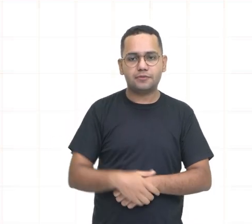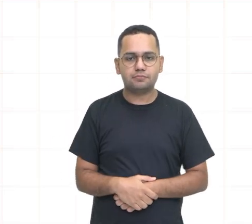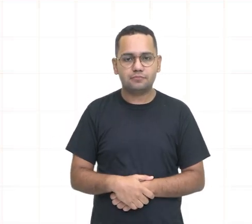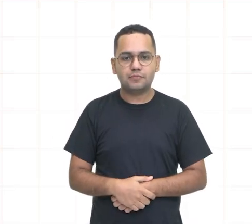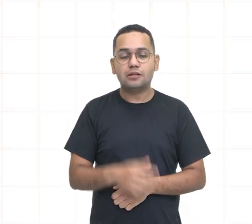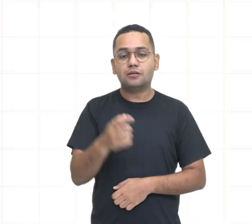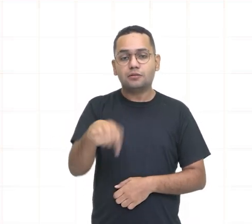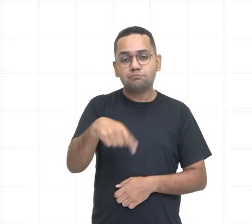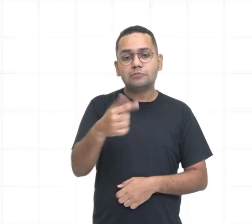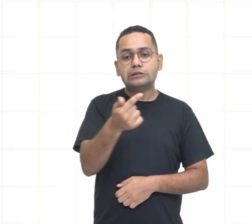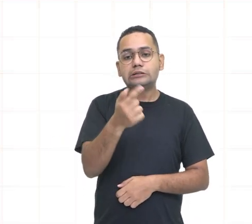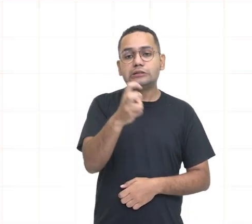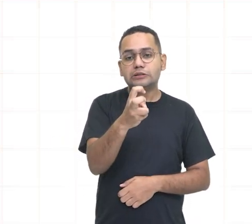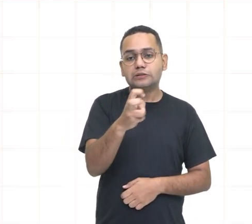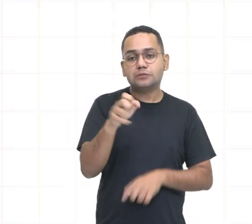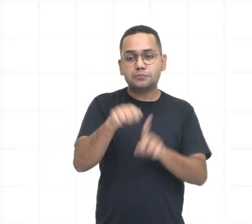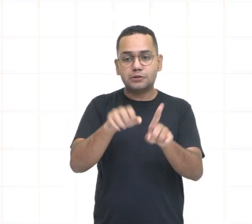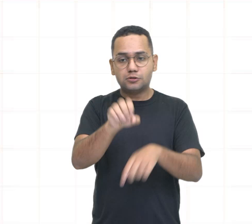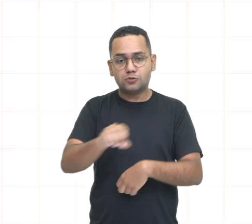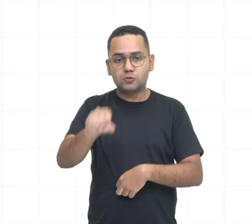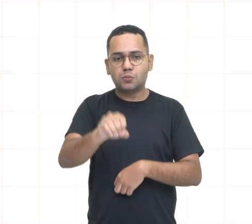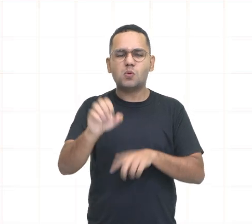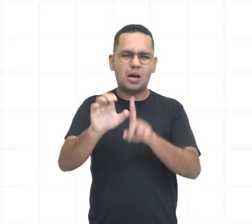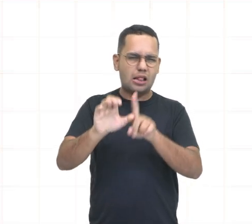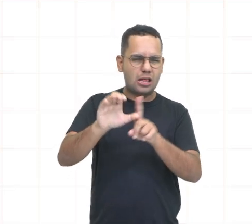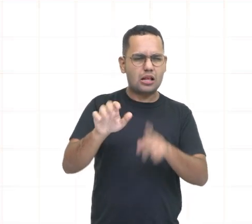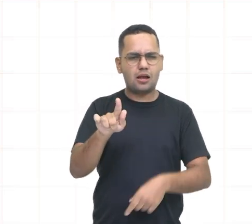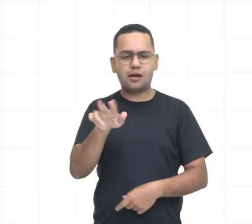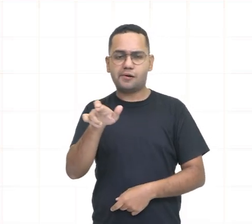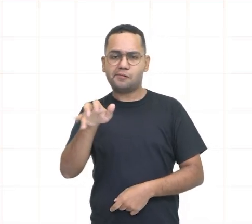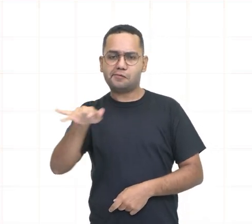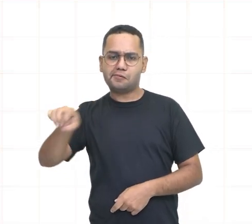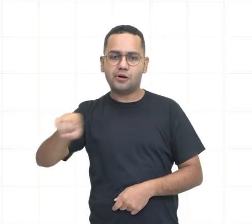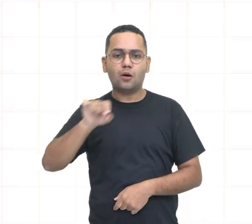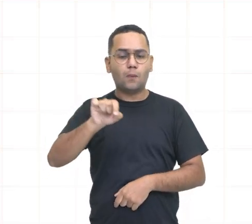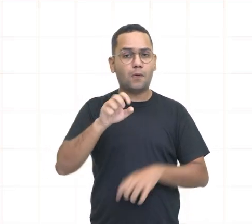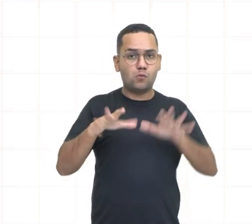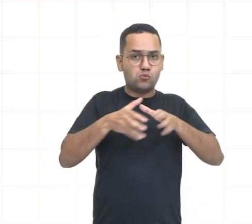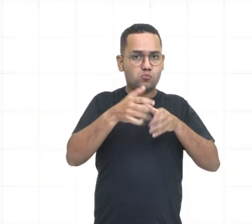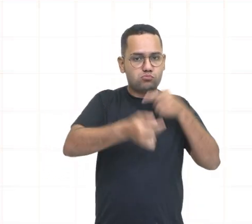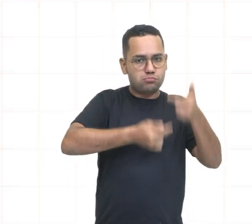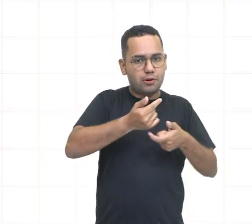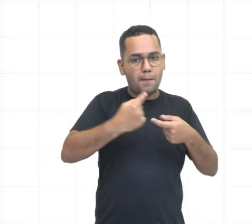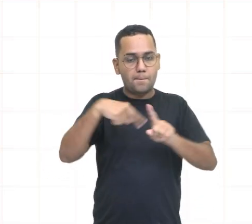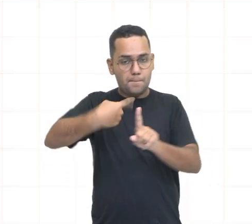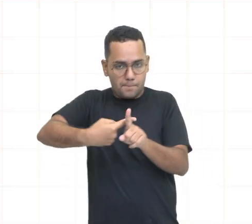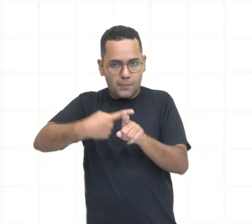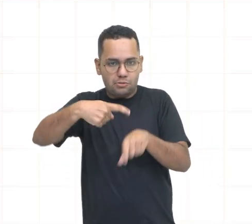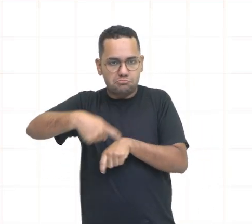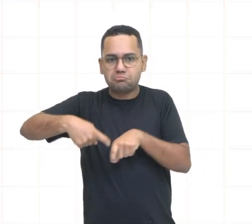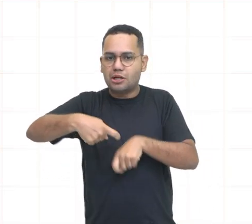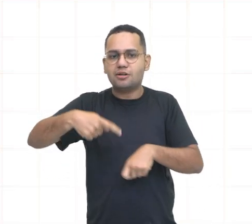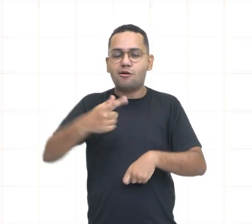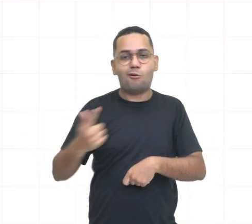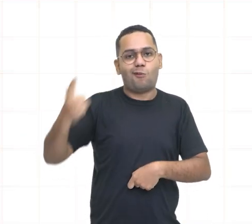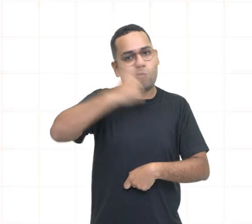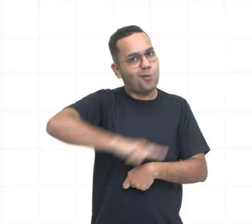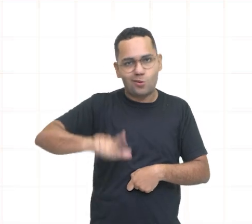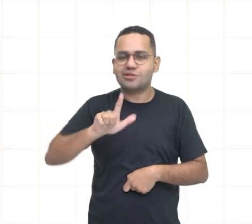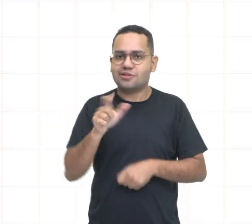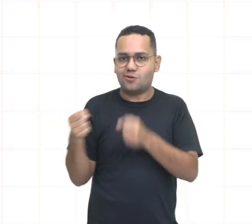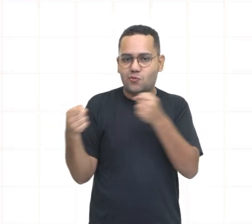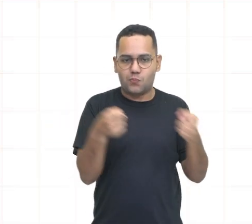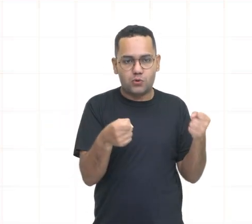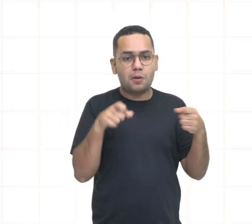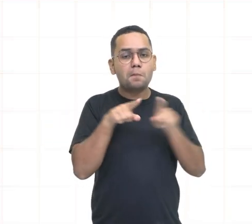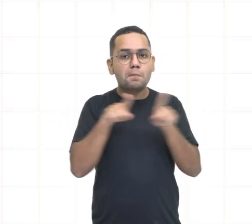e camponeses, sob a liderança de Lenin, tomaram o poder. Os bolcheviques que distribuíram as terras entre os camponeses e estatizaram